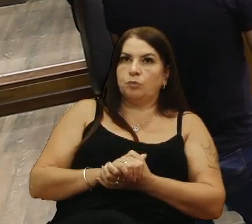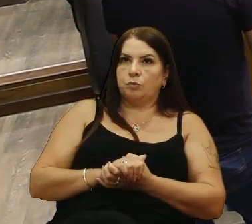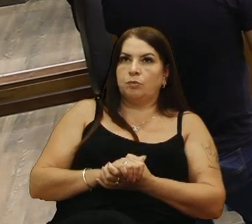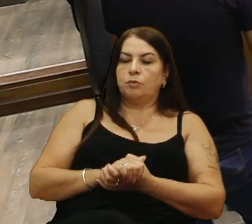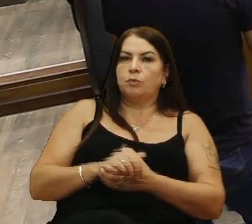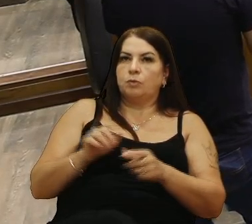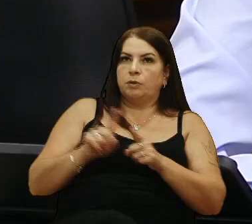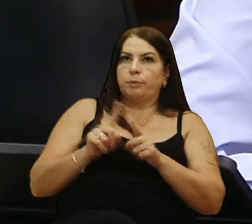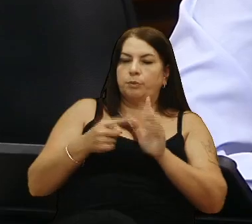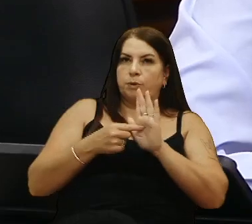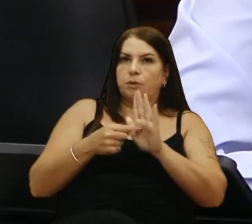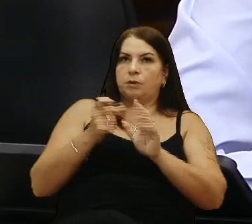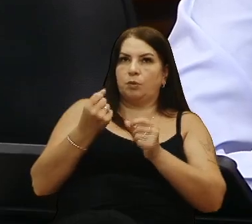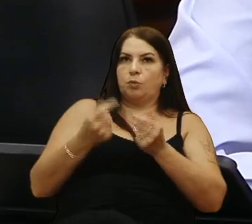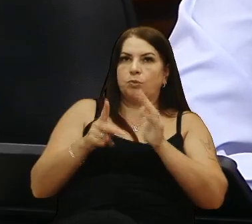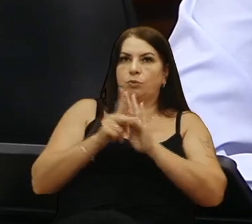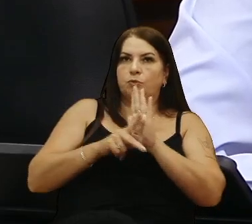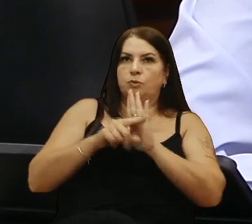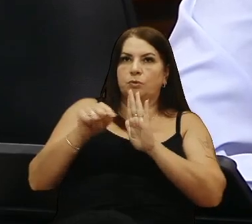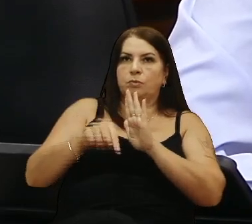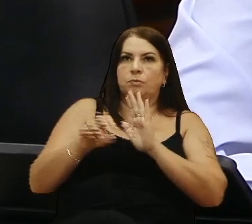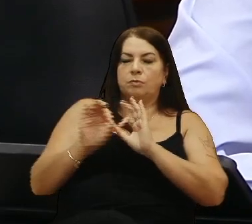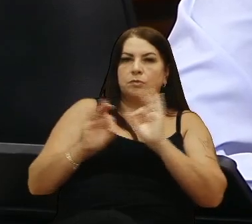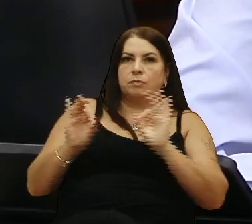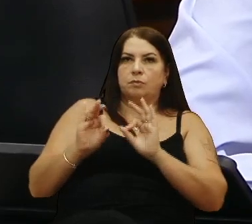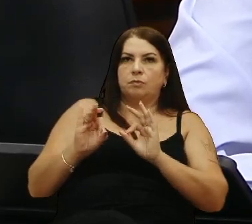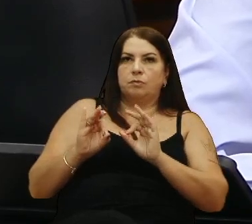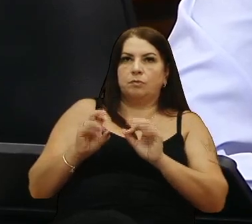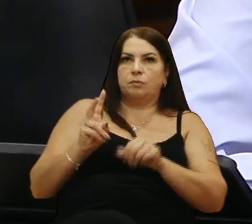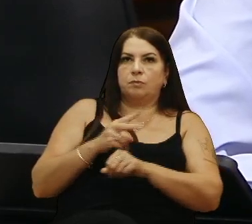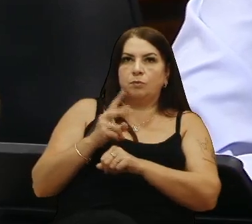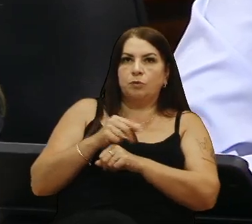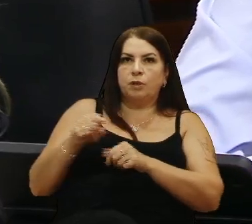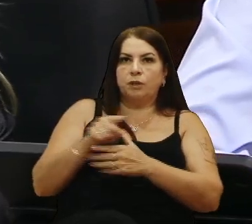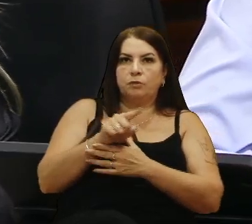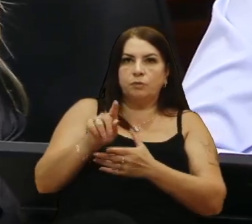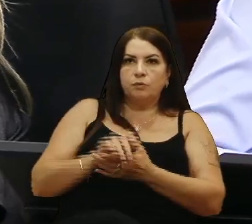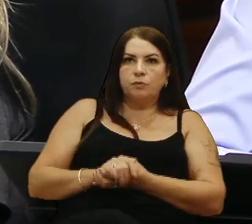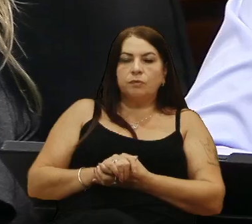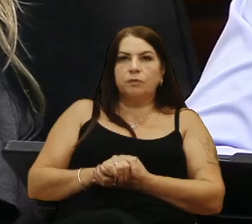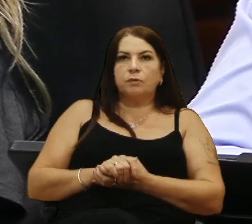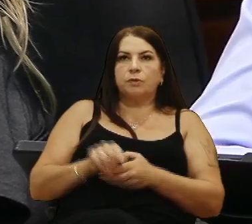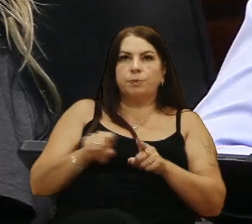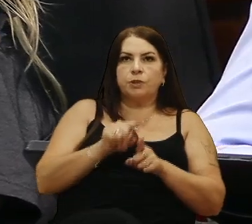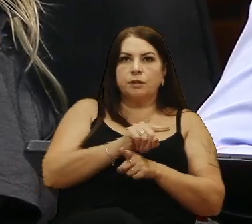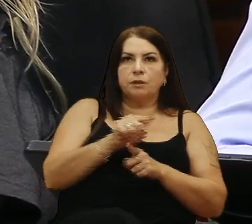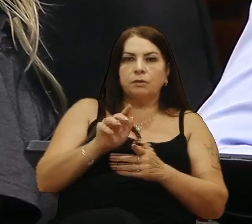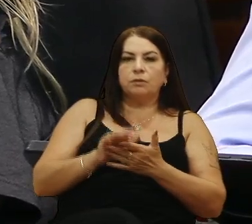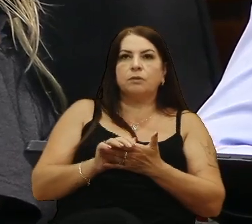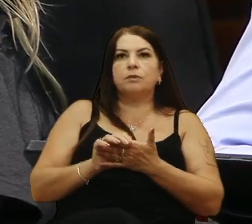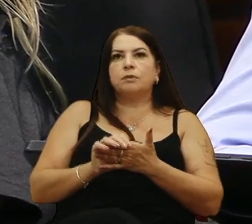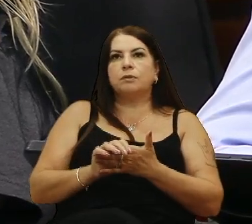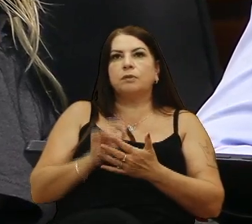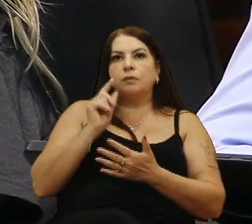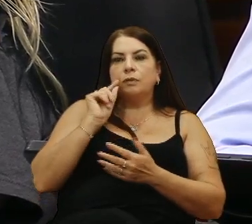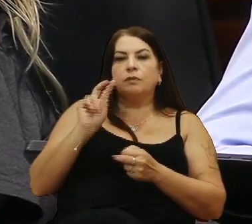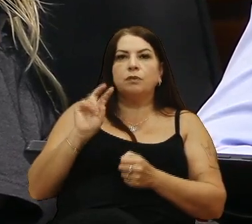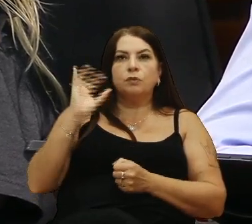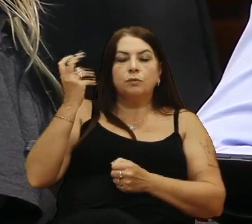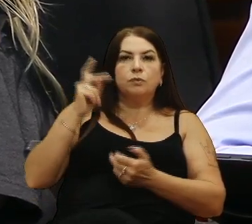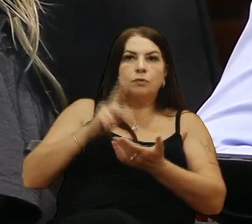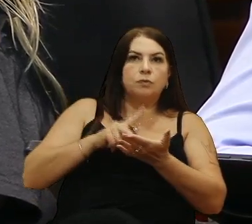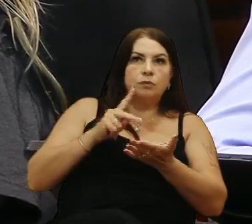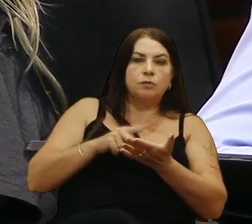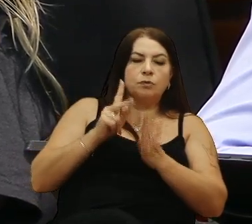eu também apresentei alguns projetos e até agora nada. Fui atrás algumas vezes e nada. Então a gente precisa ver o que está acontecendo de verdade,